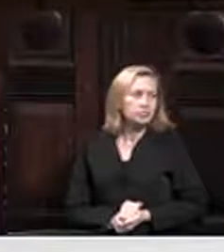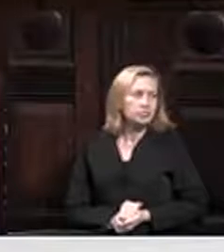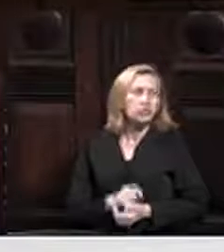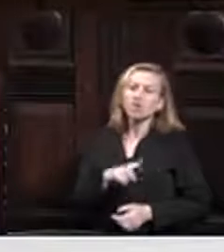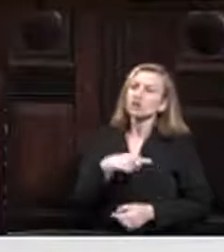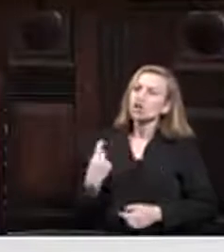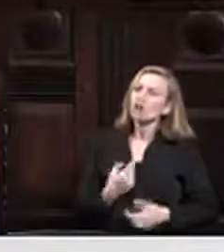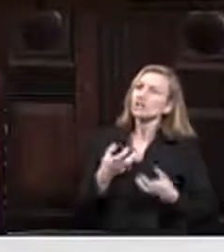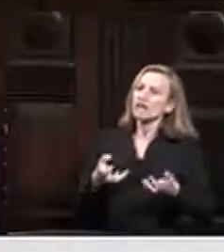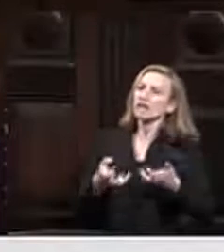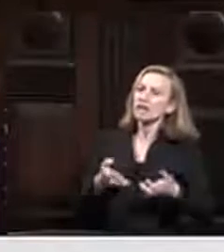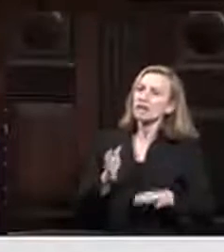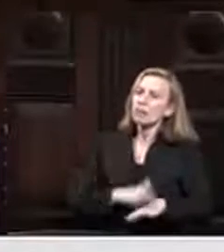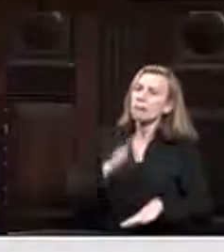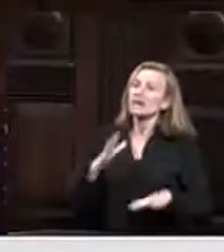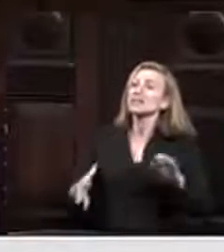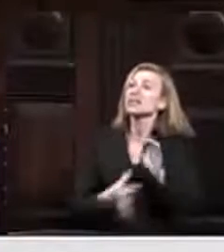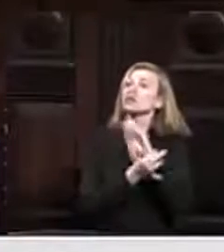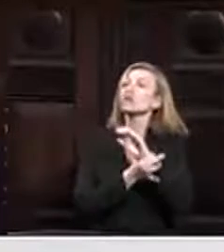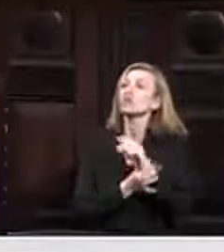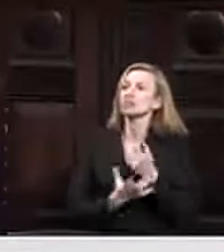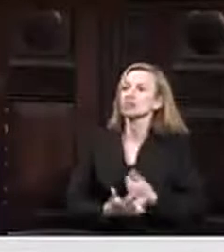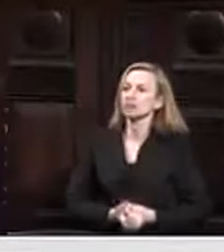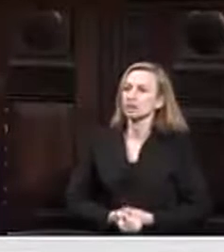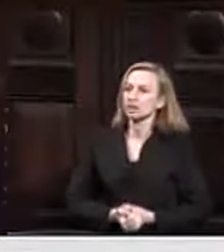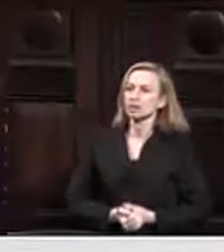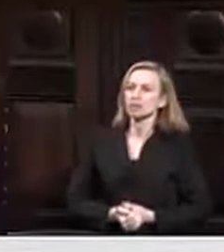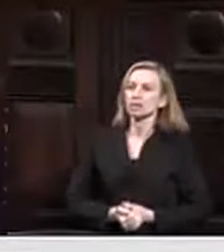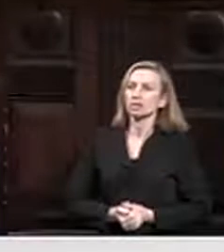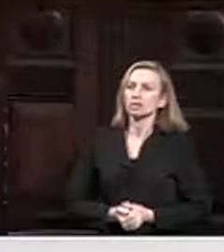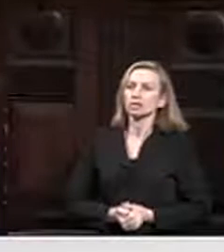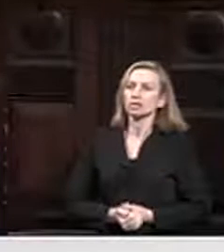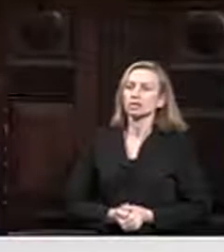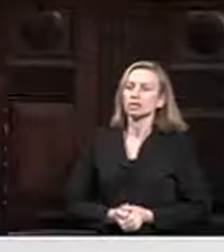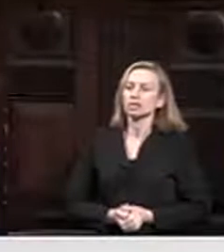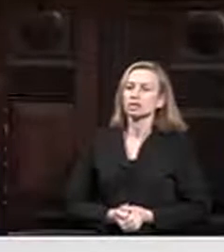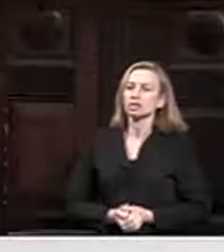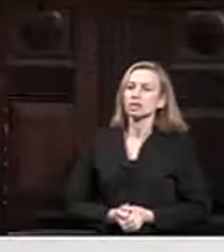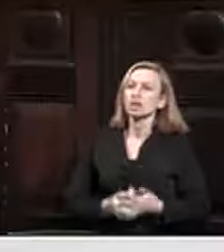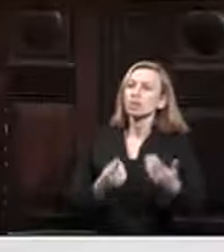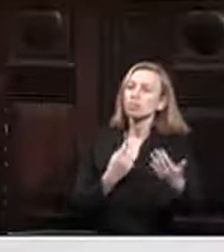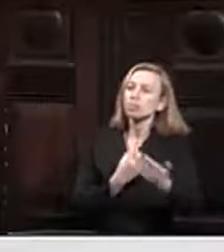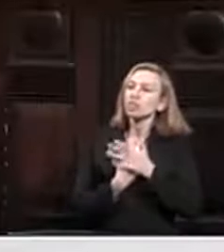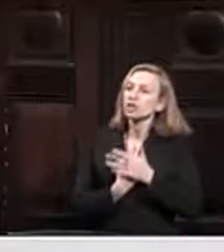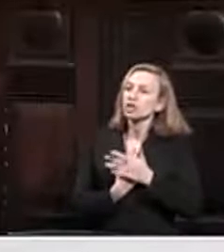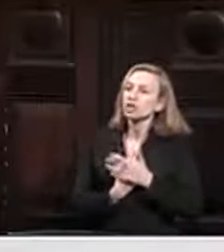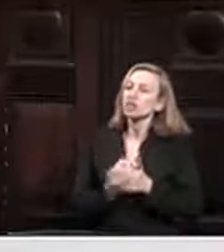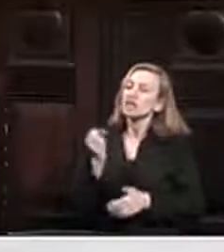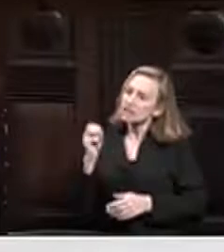Nós queremos mais cultura. E vem aqui fazer a defesa dos recursos da cultura, sim.